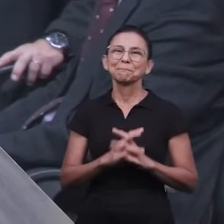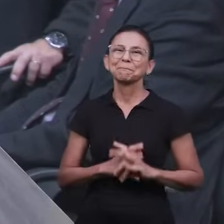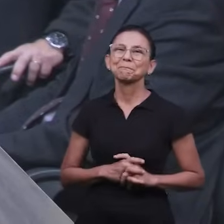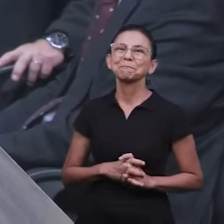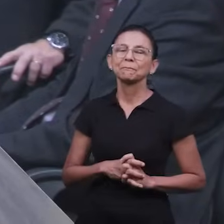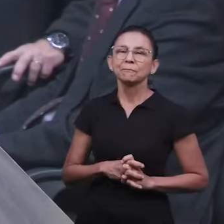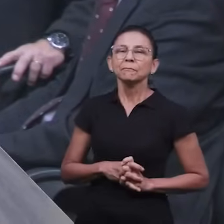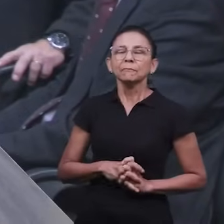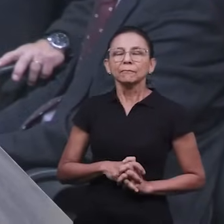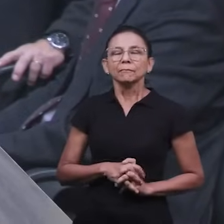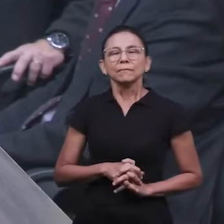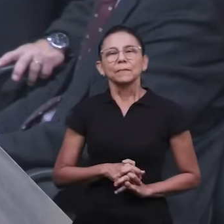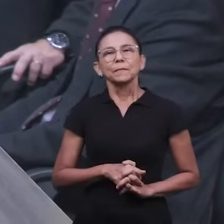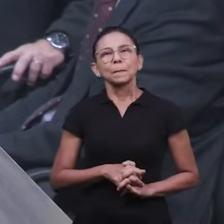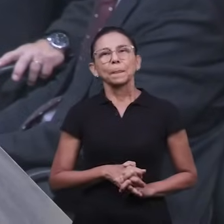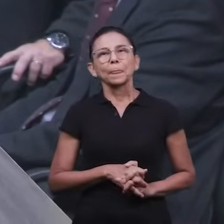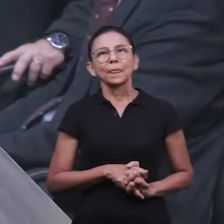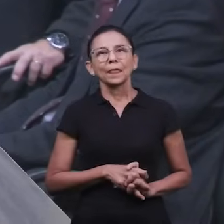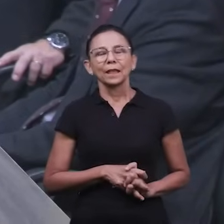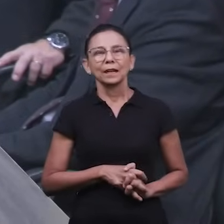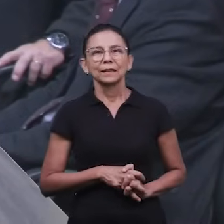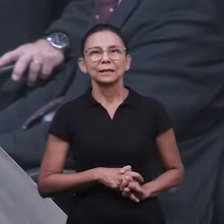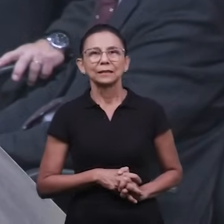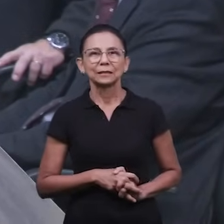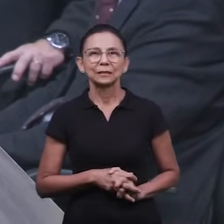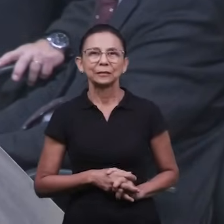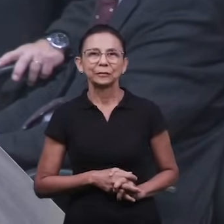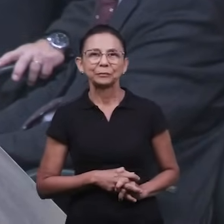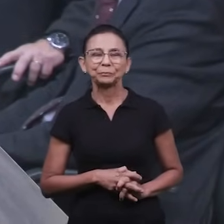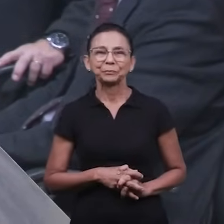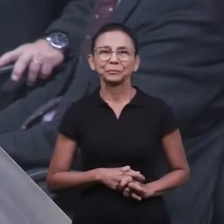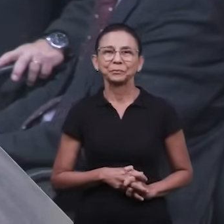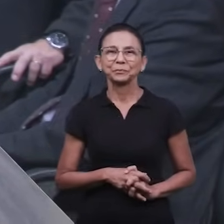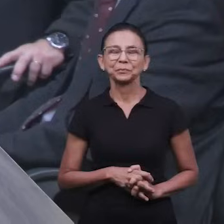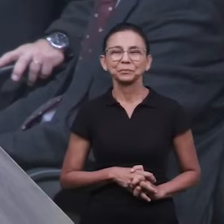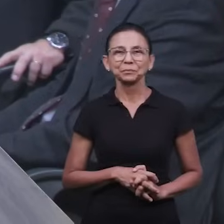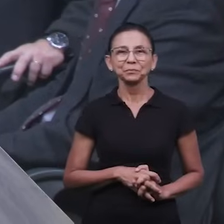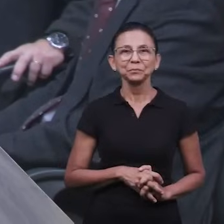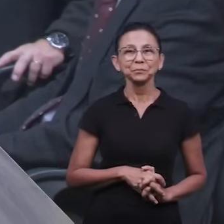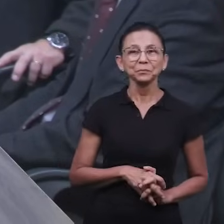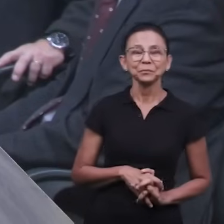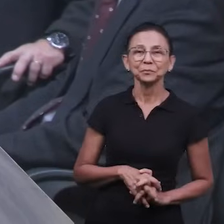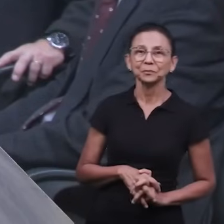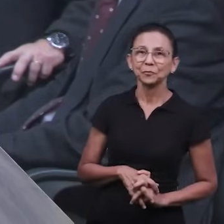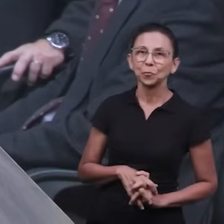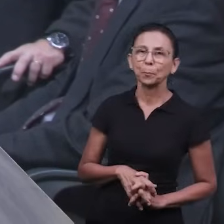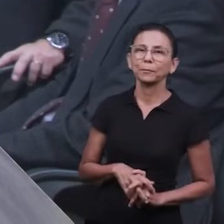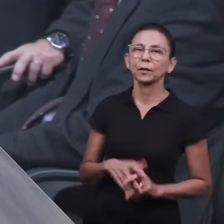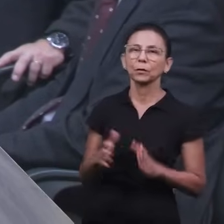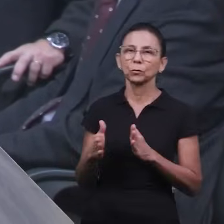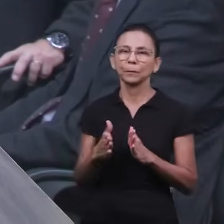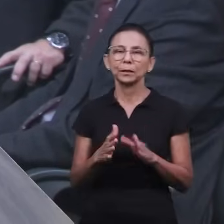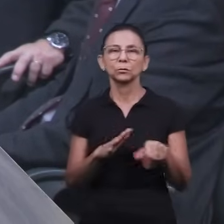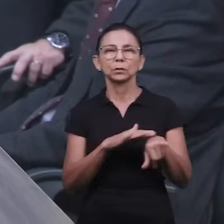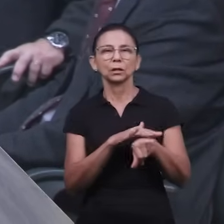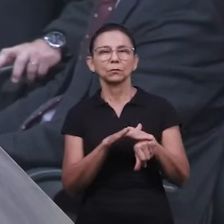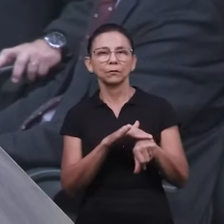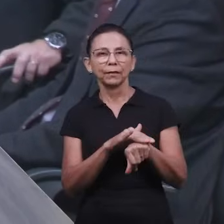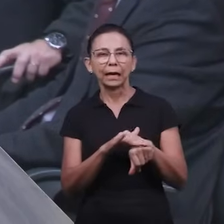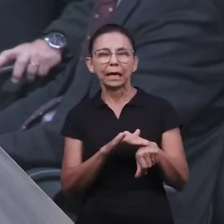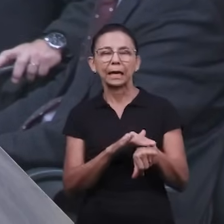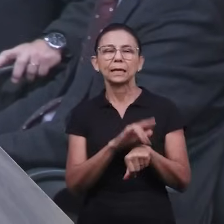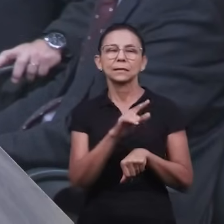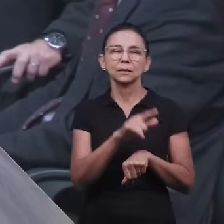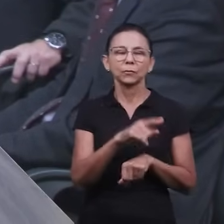bem. Assim, toda a conversa foi basicamente, foi vendo que ele já foi mudando pensamentos. E a oração